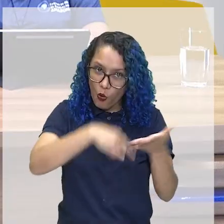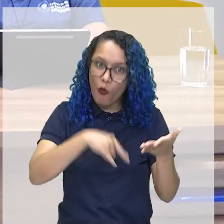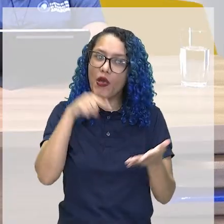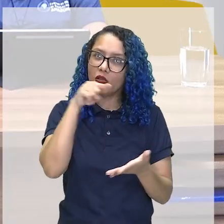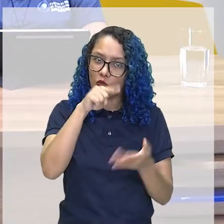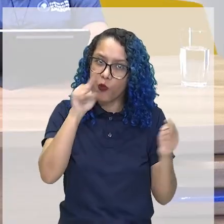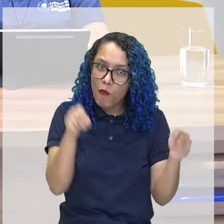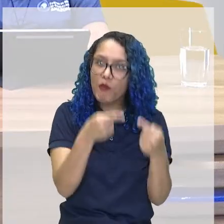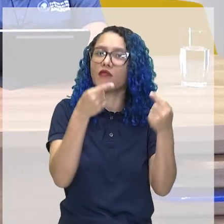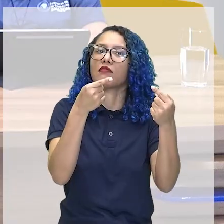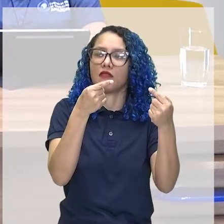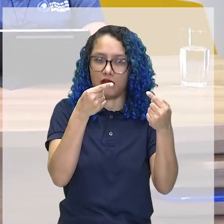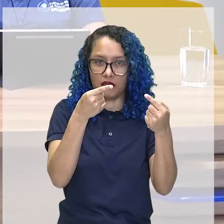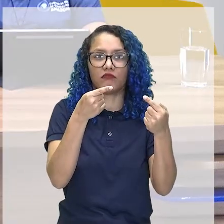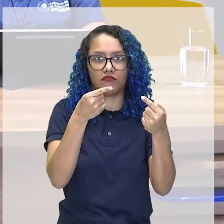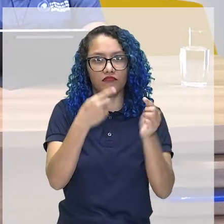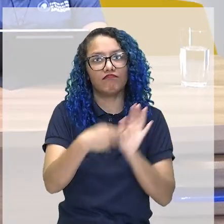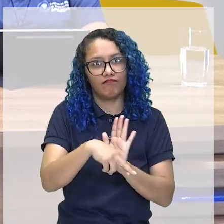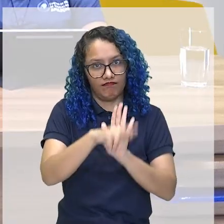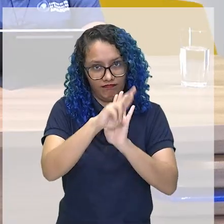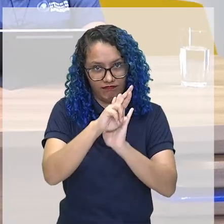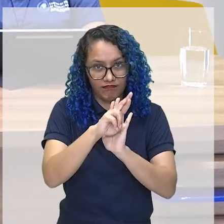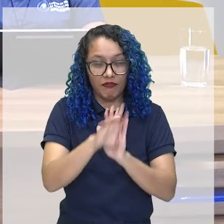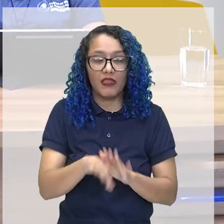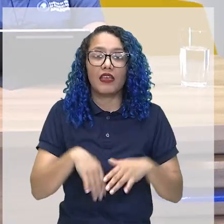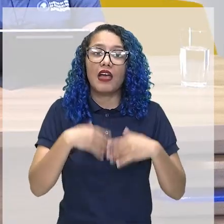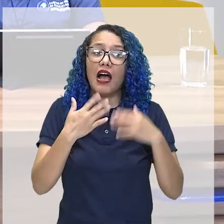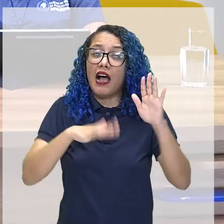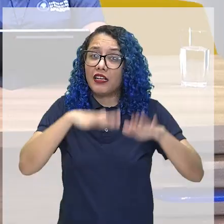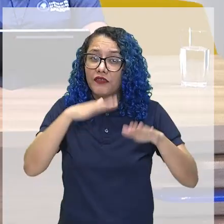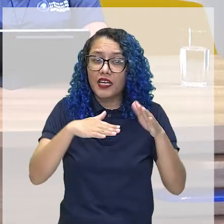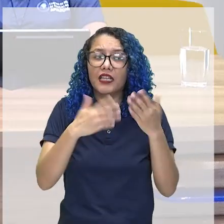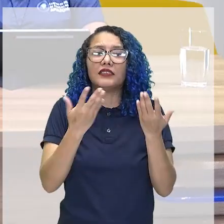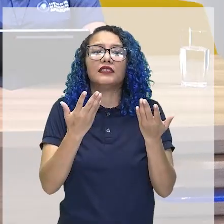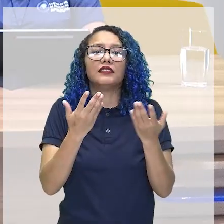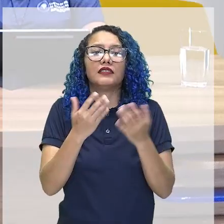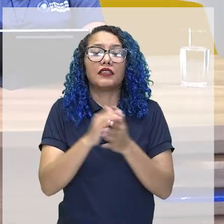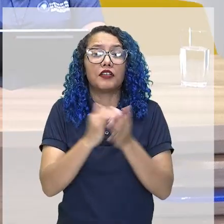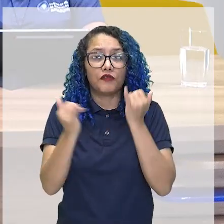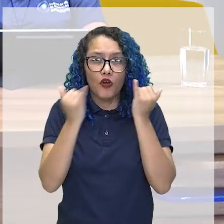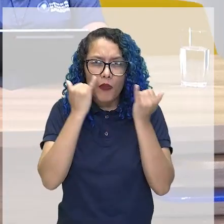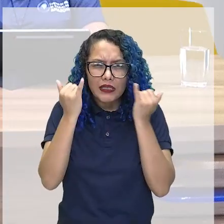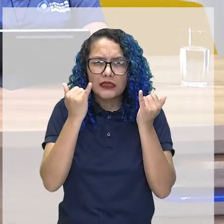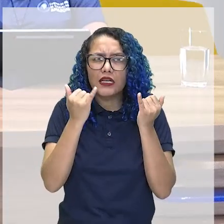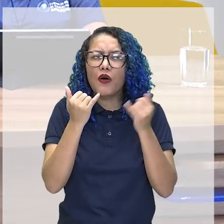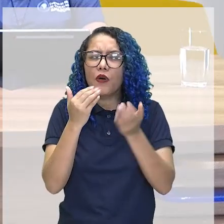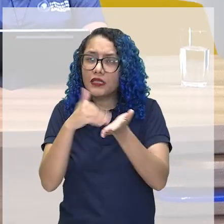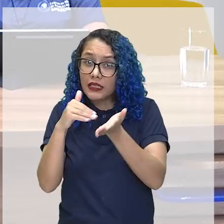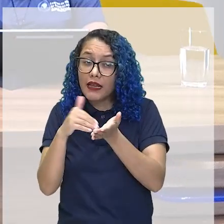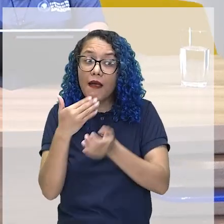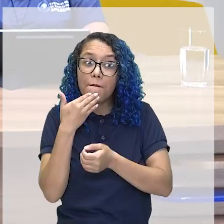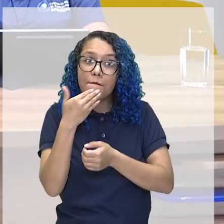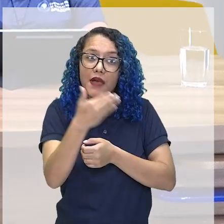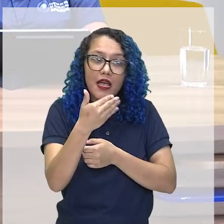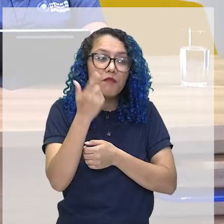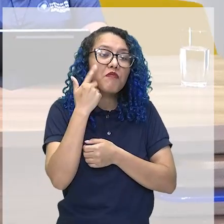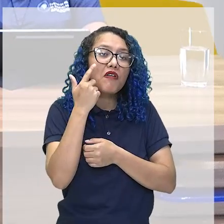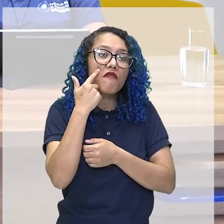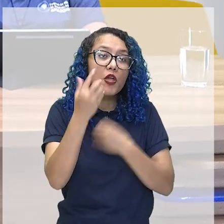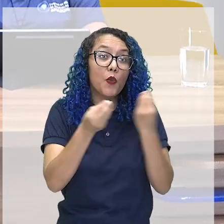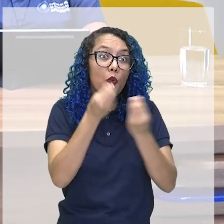fato, que ele representa, né? Muitas vezes, esses dados são solicitados pela nossa Secretaria de Educação para